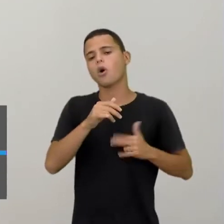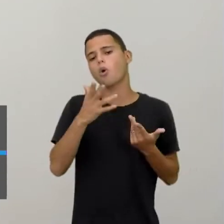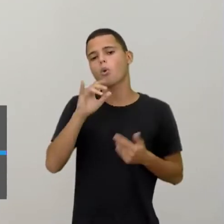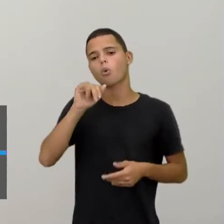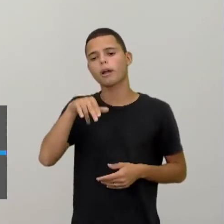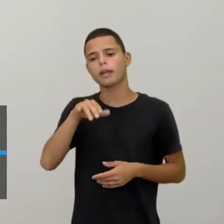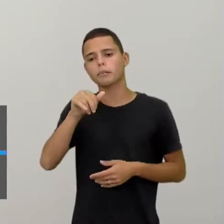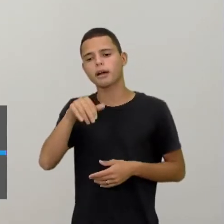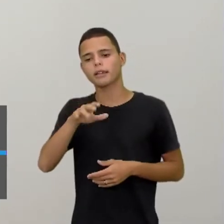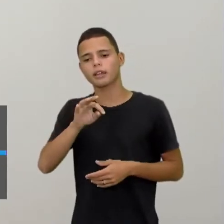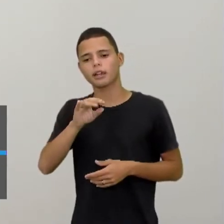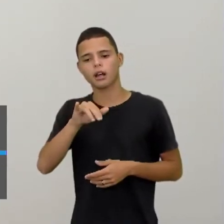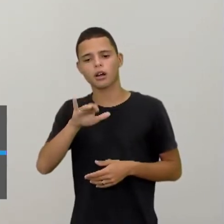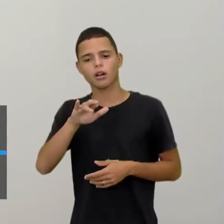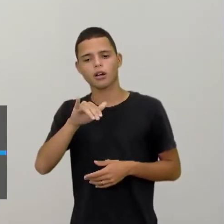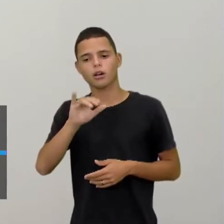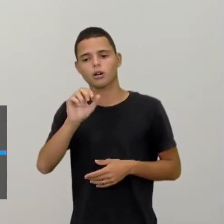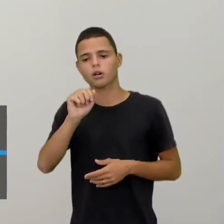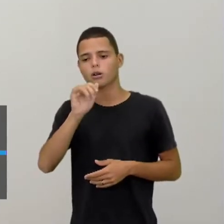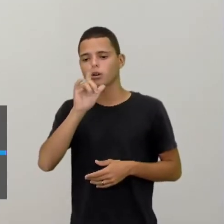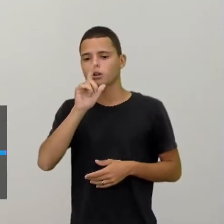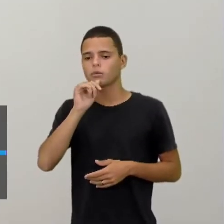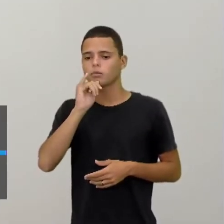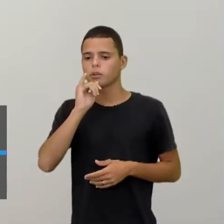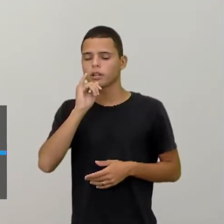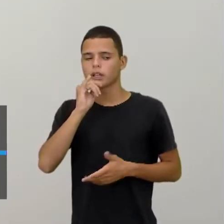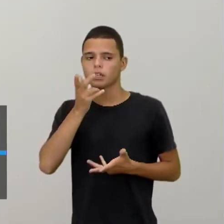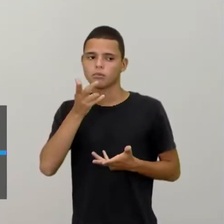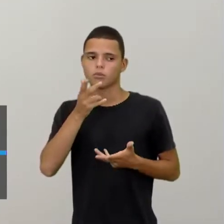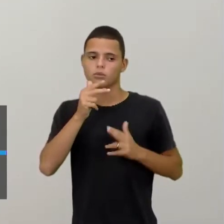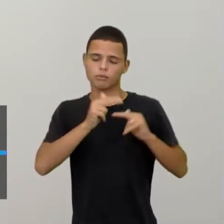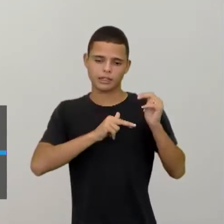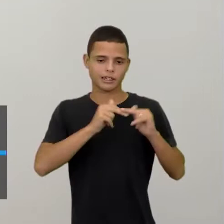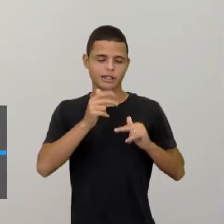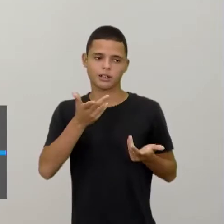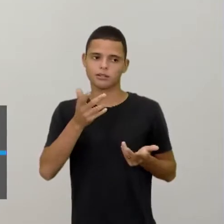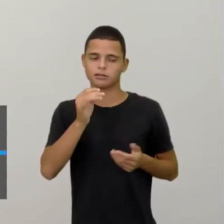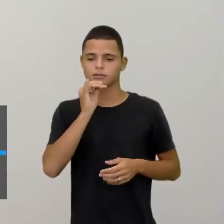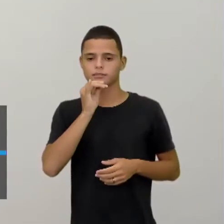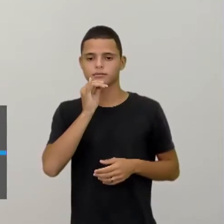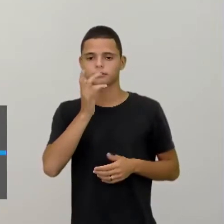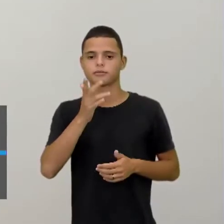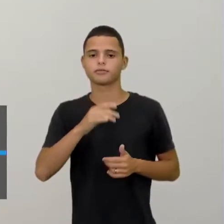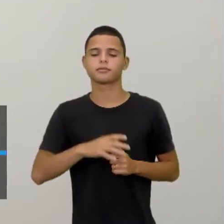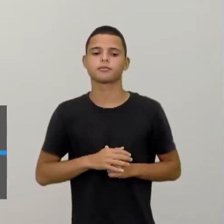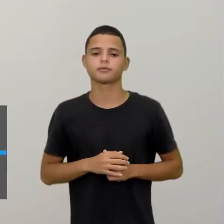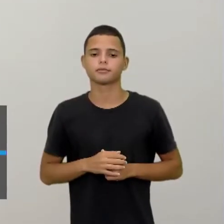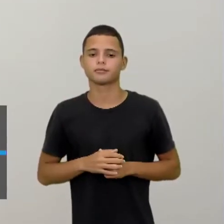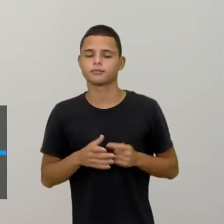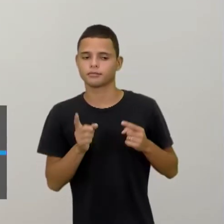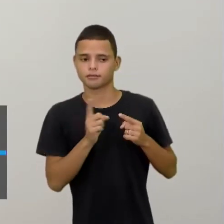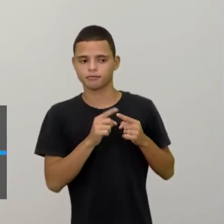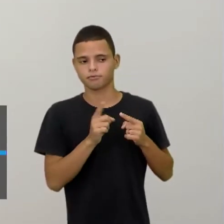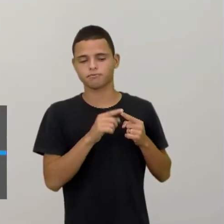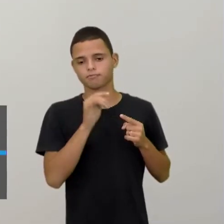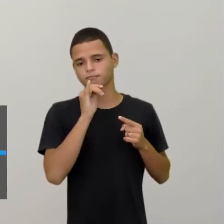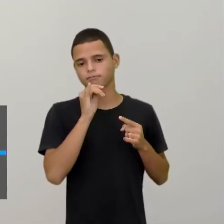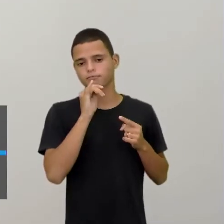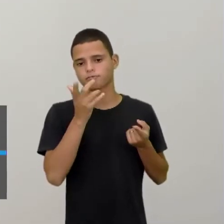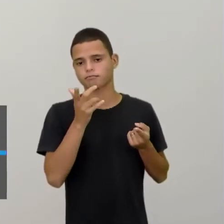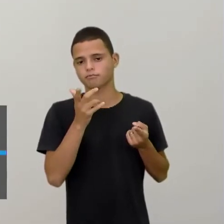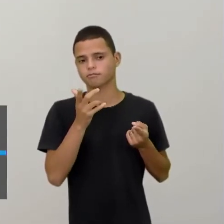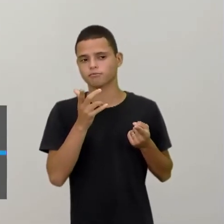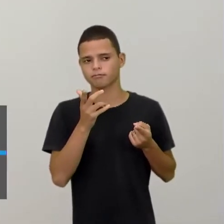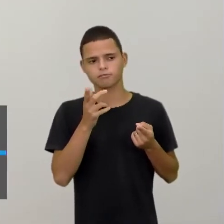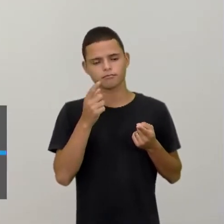imaterial. Então, eu vou dar aqui um exemplo de patrimônio material. Olha só. Um patrimônio material da humanidade, as pirâmides